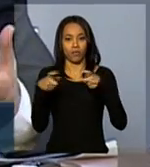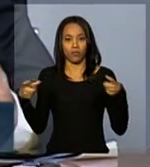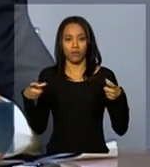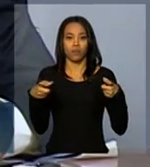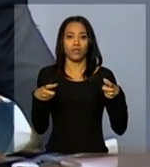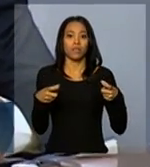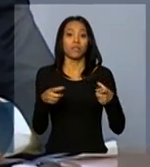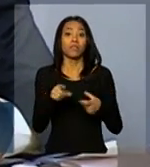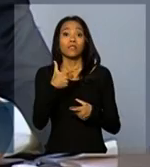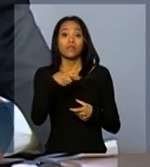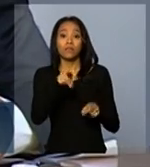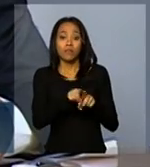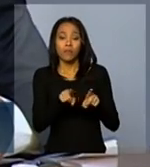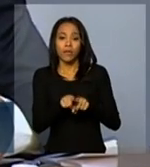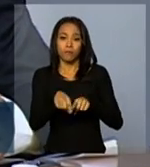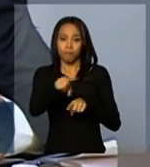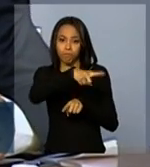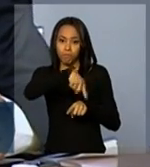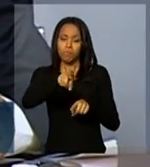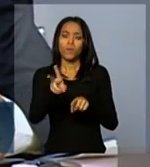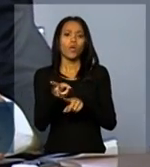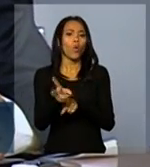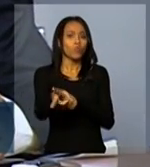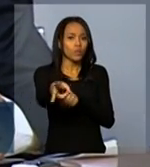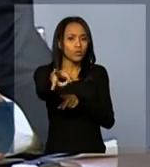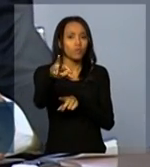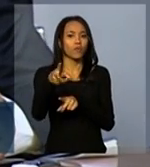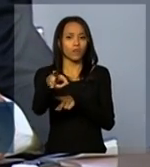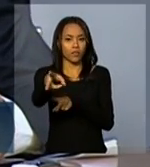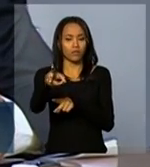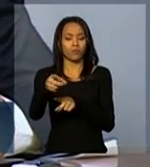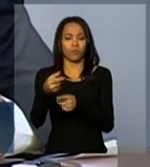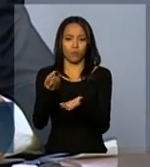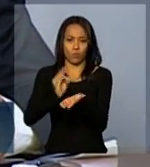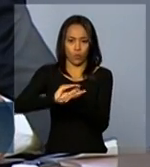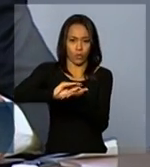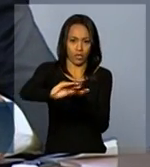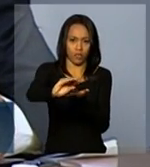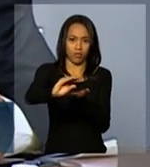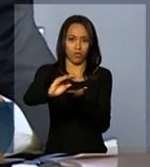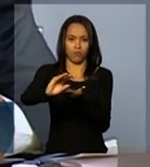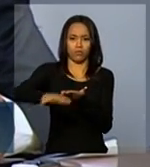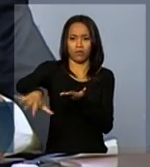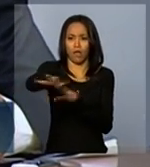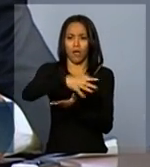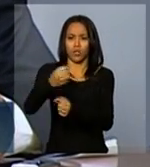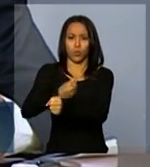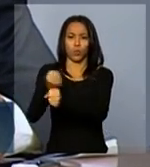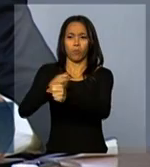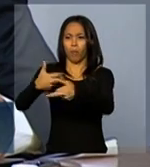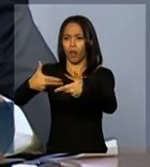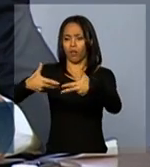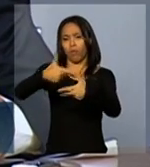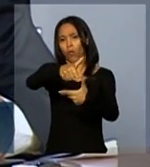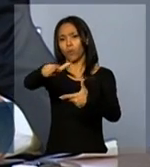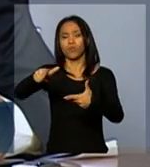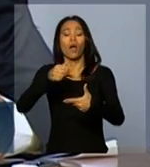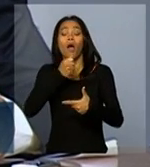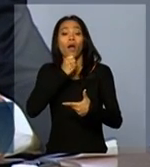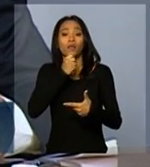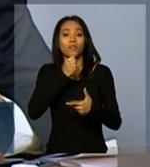mercado consumidor com a manutenção do crescimento dos investimentos. Não tenho uma projeção ainda,